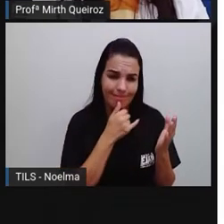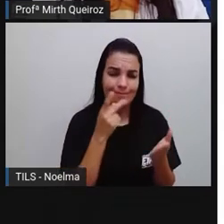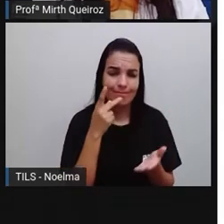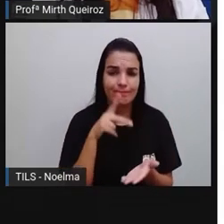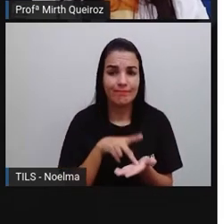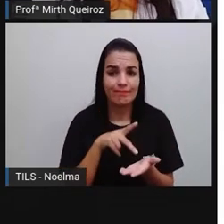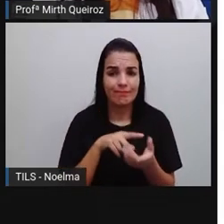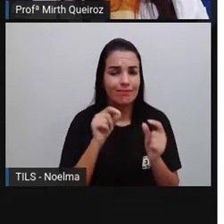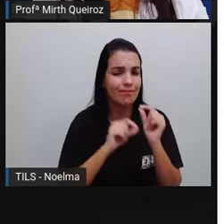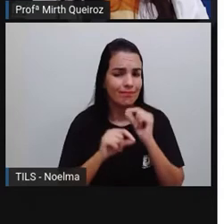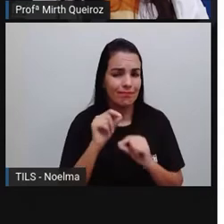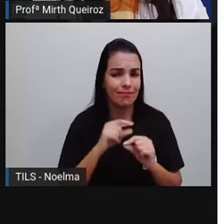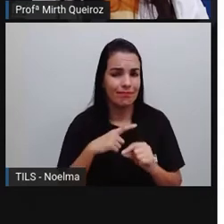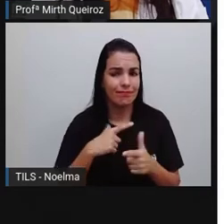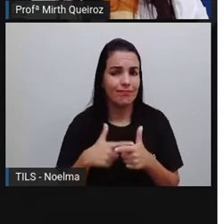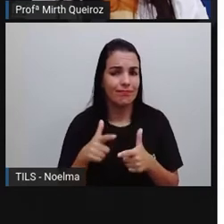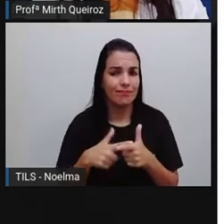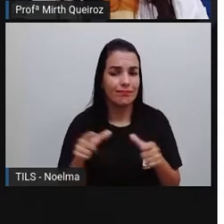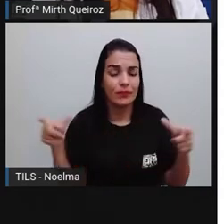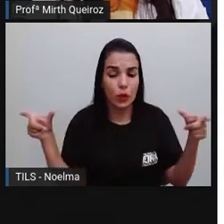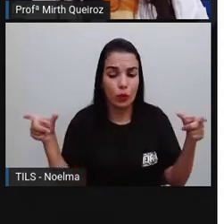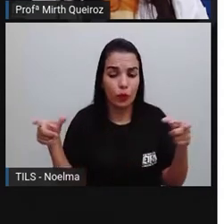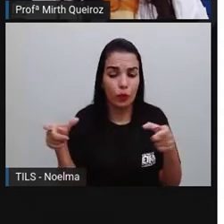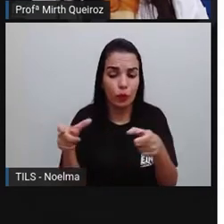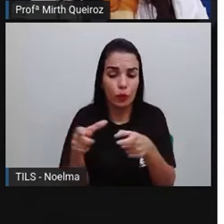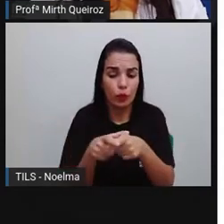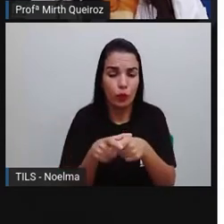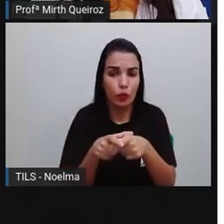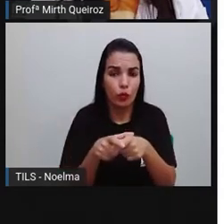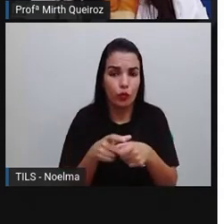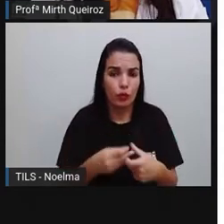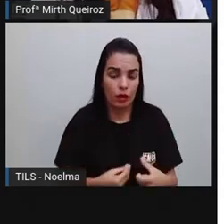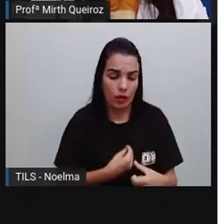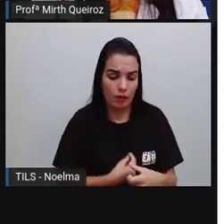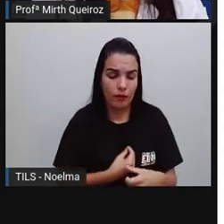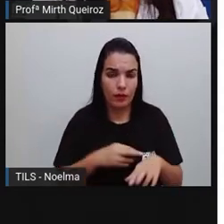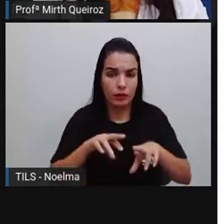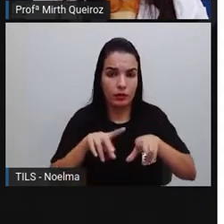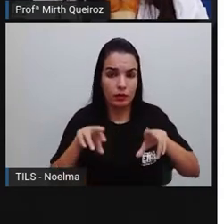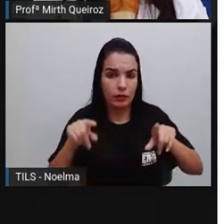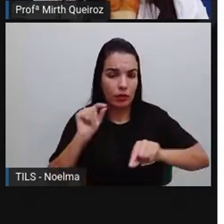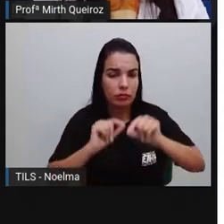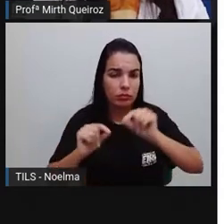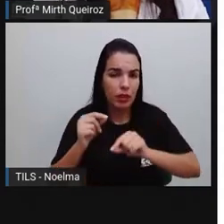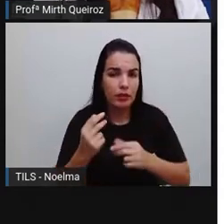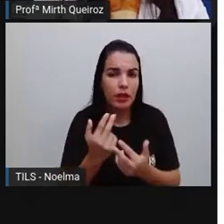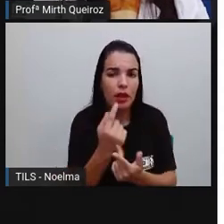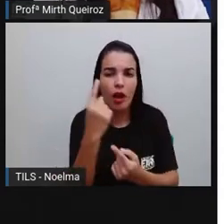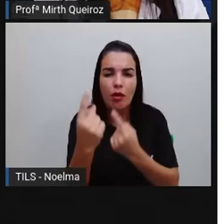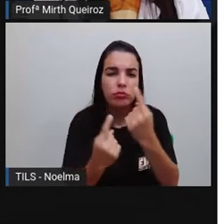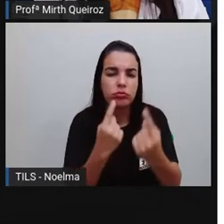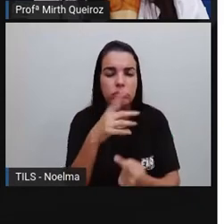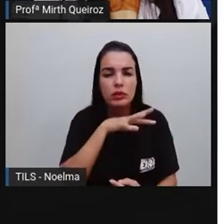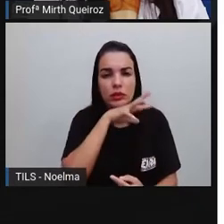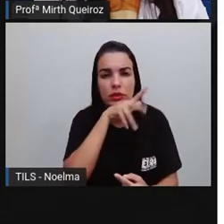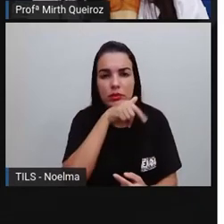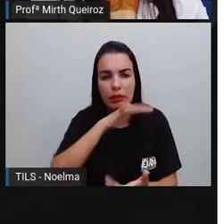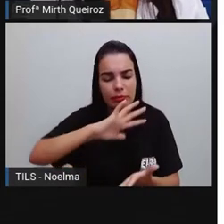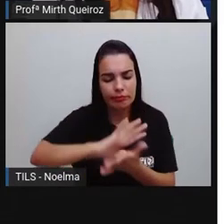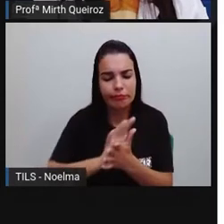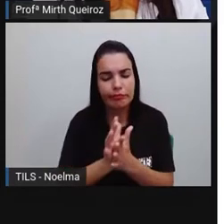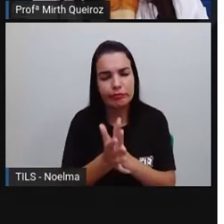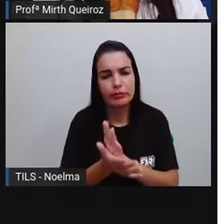um grande problema. A redução da biodiversidade e a extinção de várias espécies que são muito